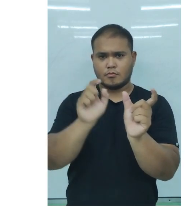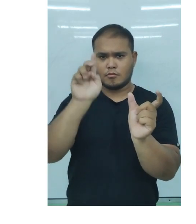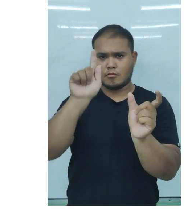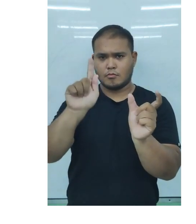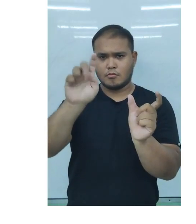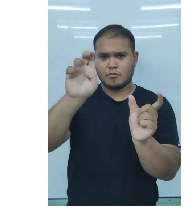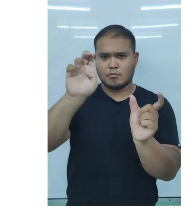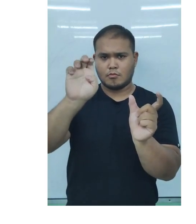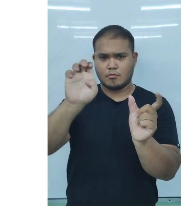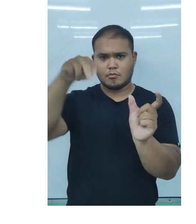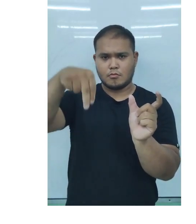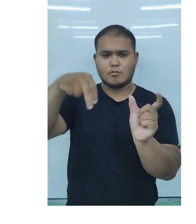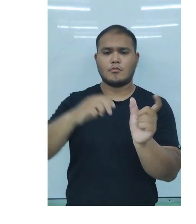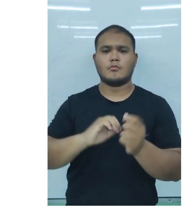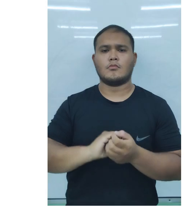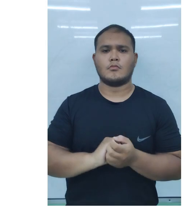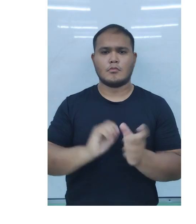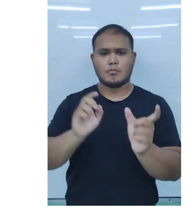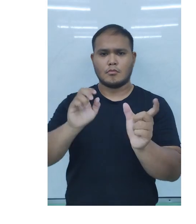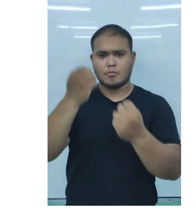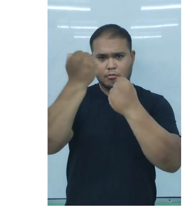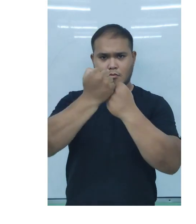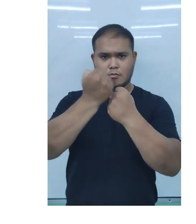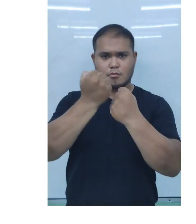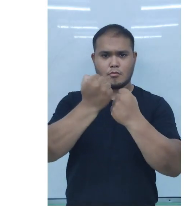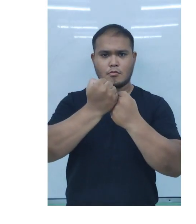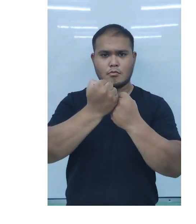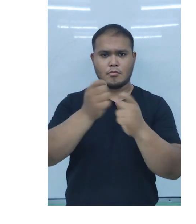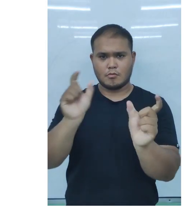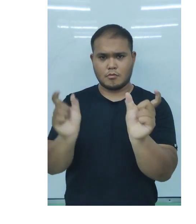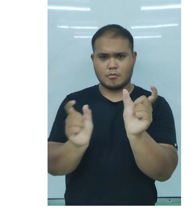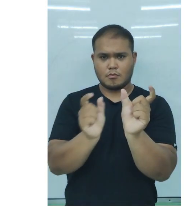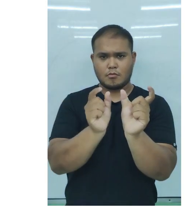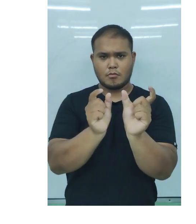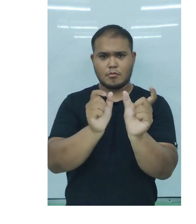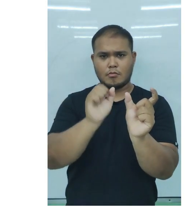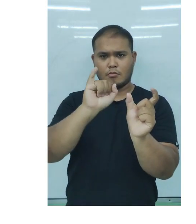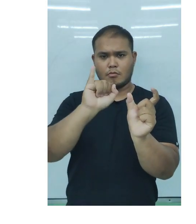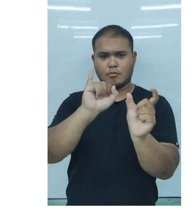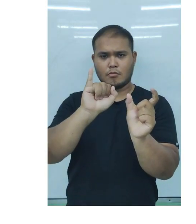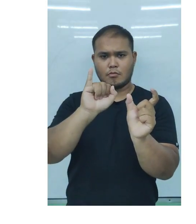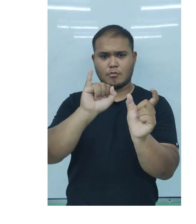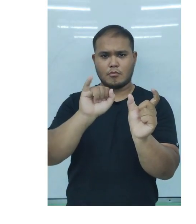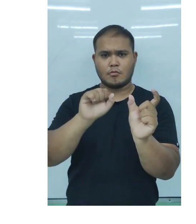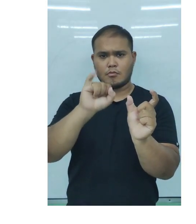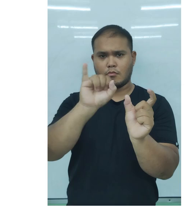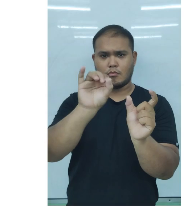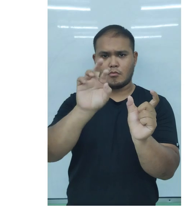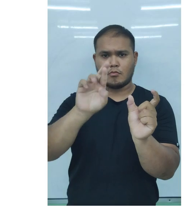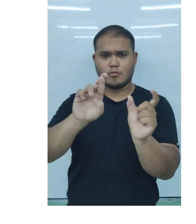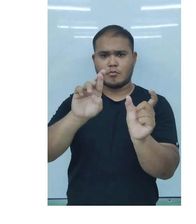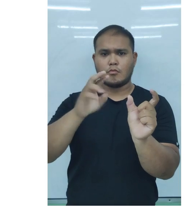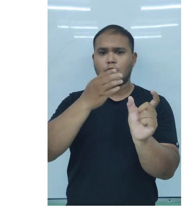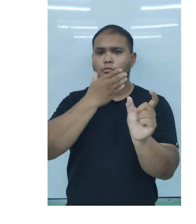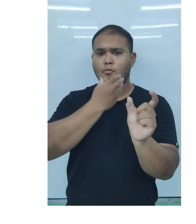clare, e substituir essa terminação i por ió, no caso do